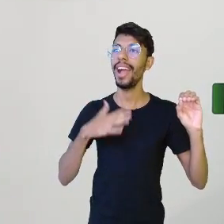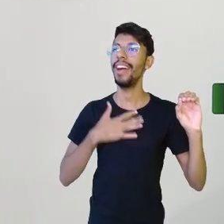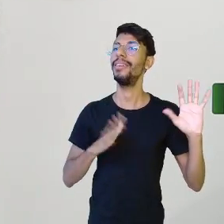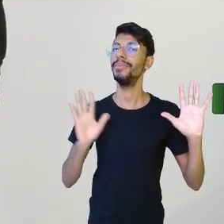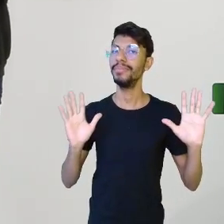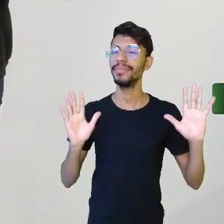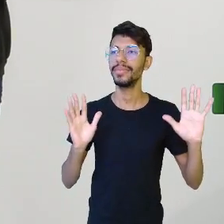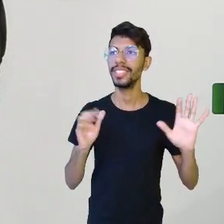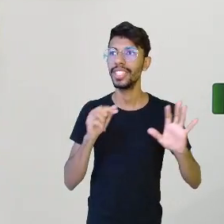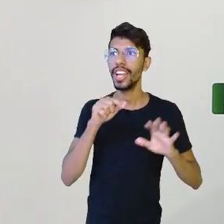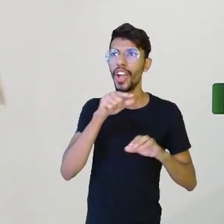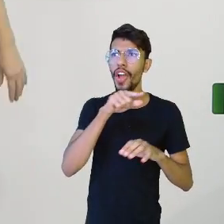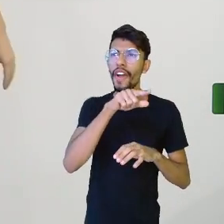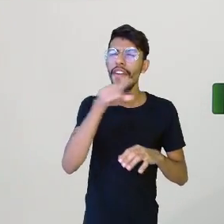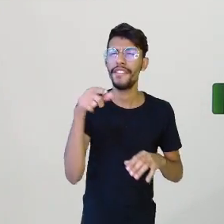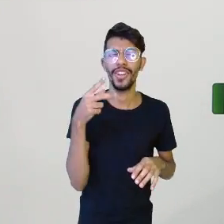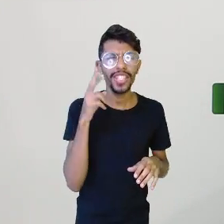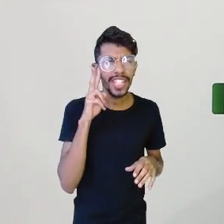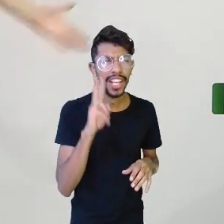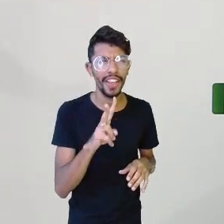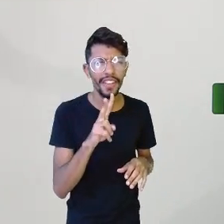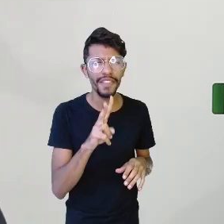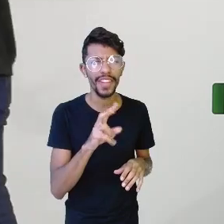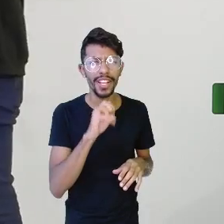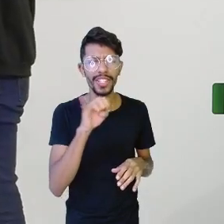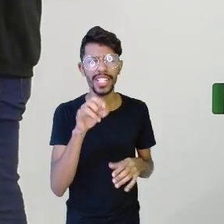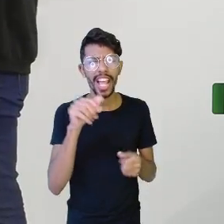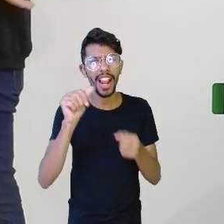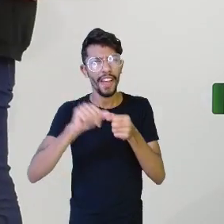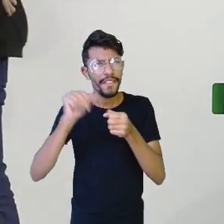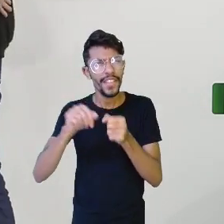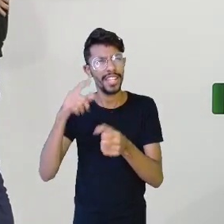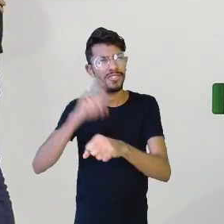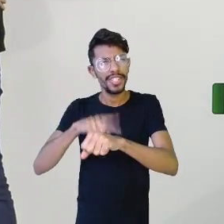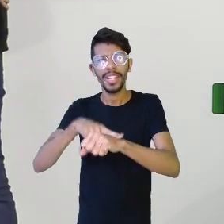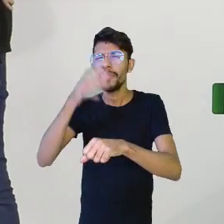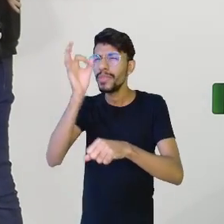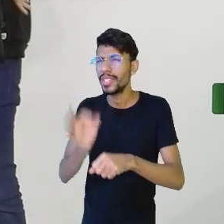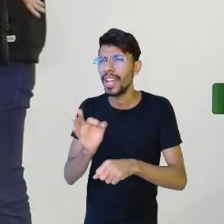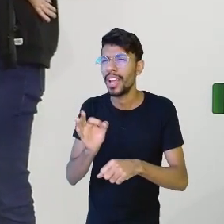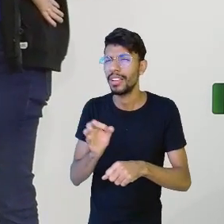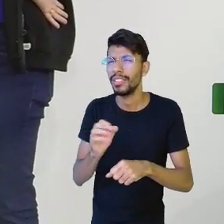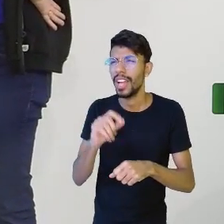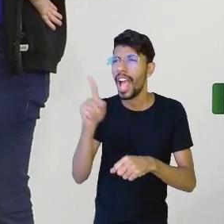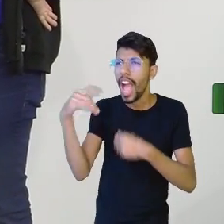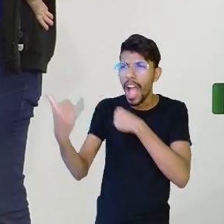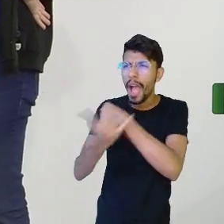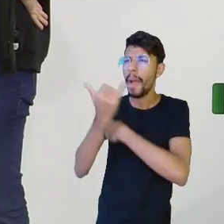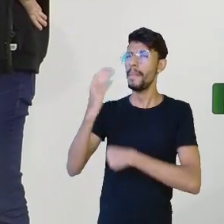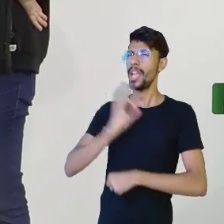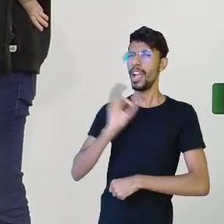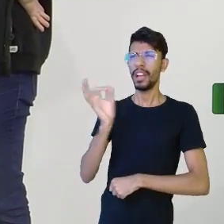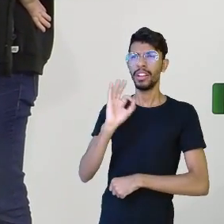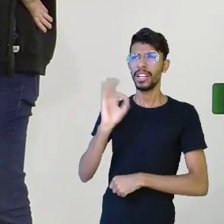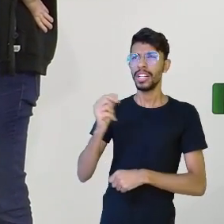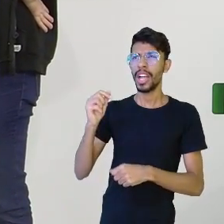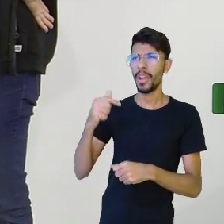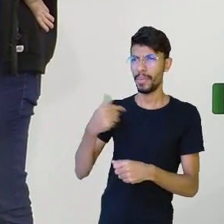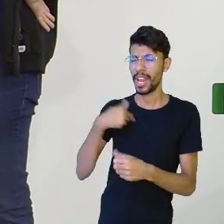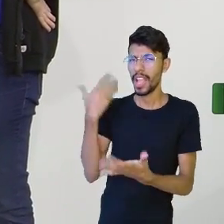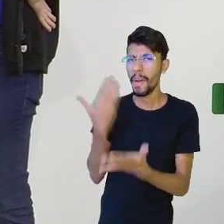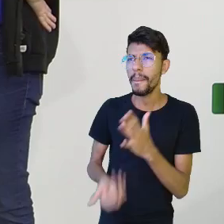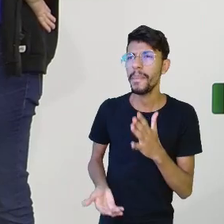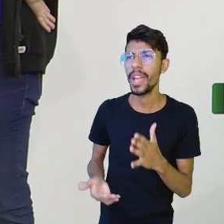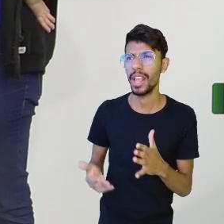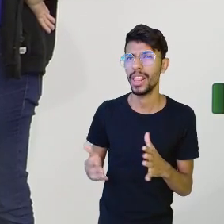acaso, assim, viram que ela bateu no cronômetro no tempo certo mesmo? Ela não deixou. Será que ela não deixou assim rolando para eu perder